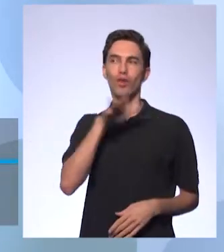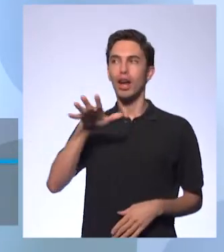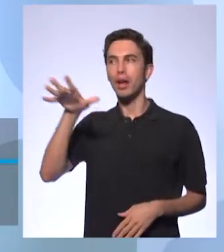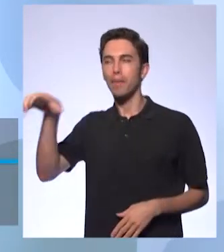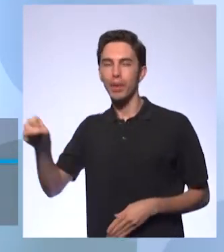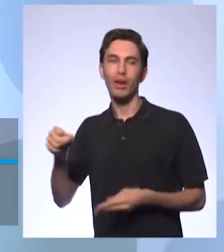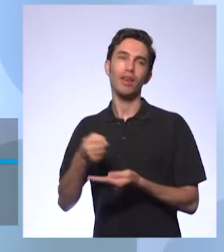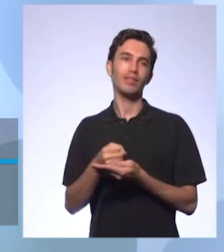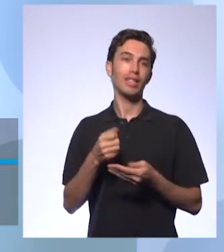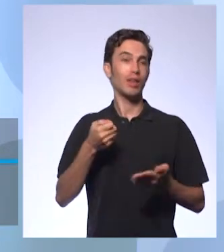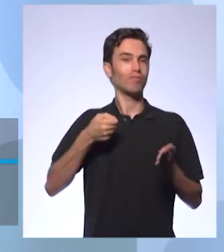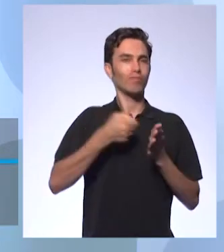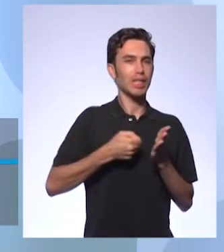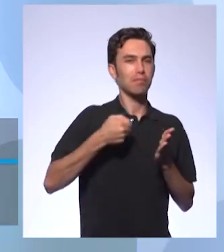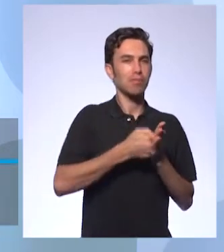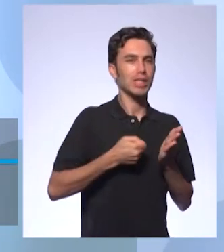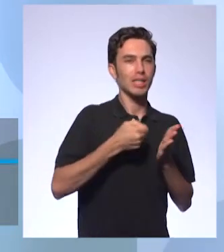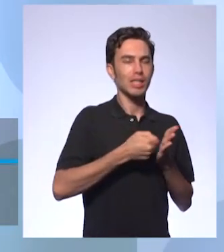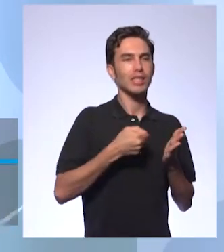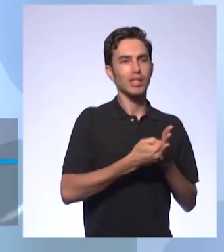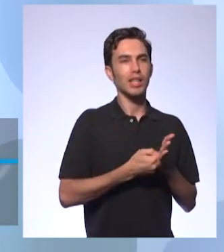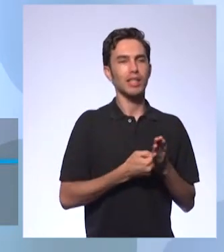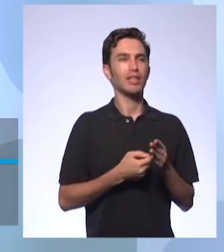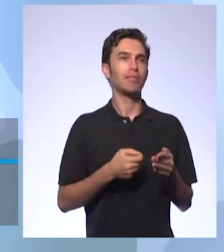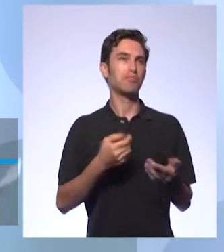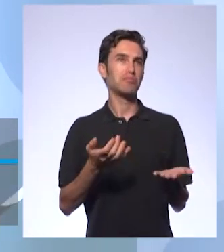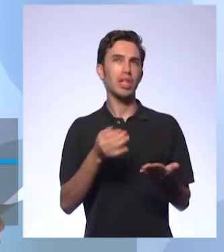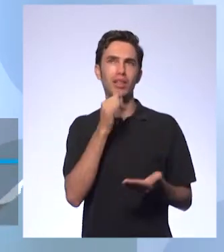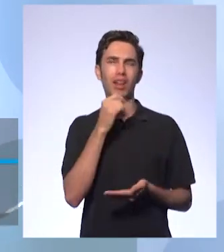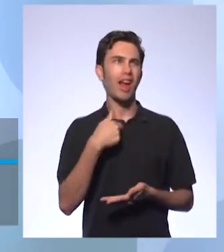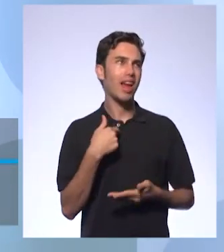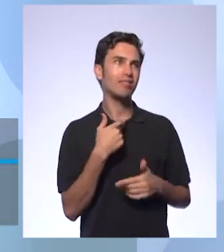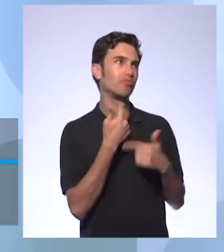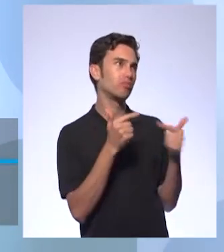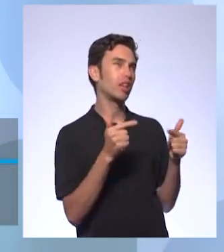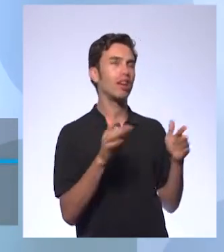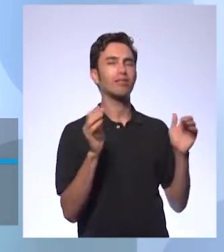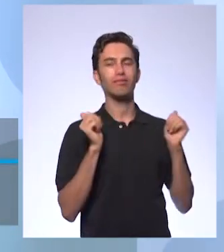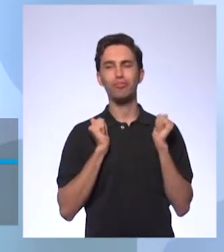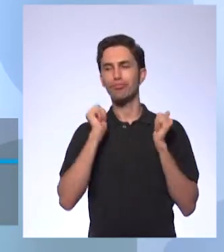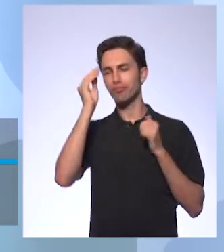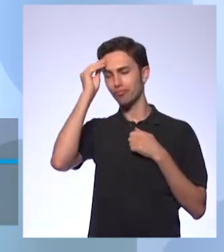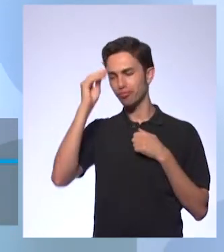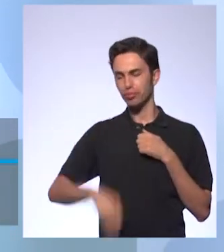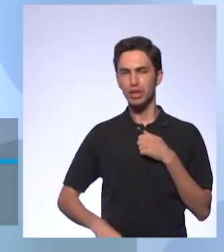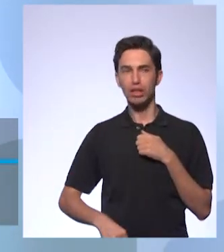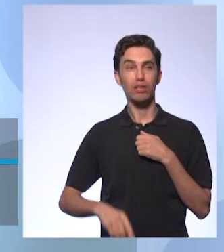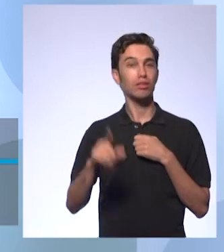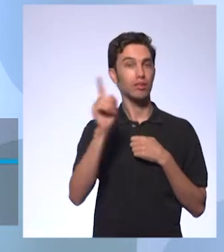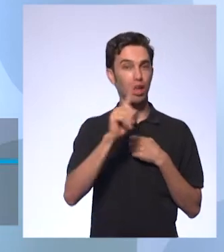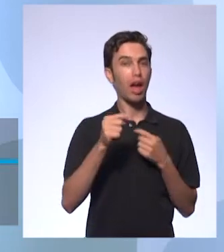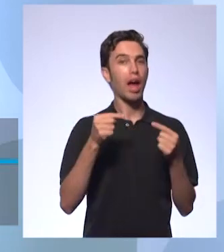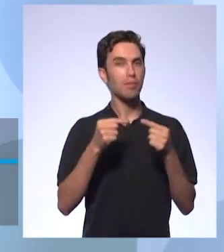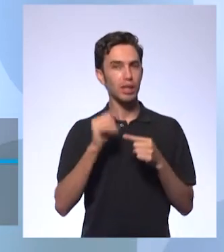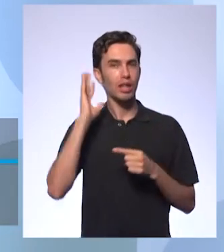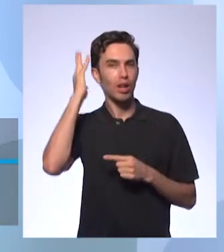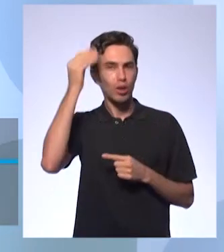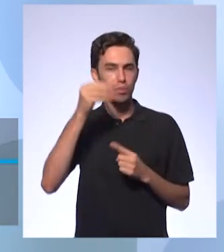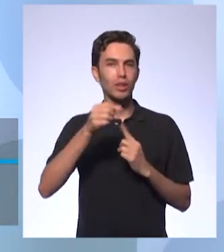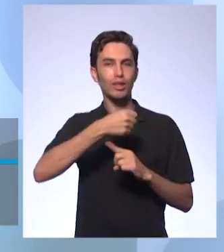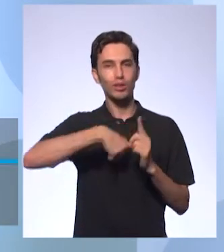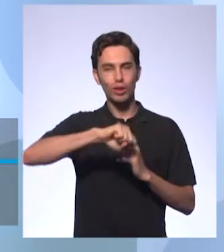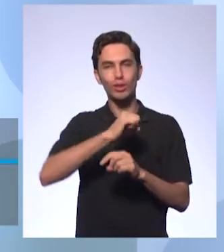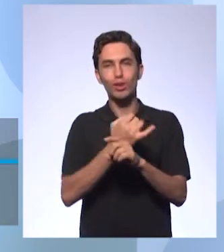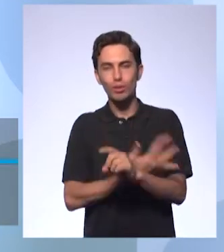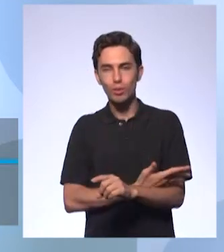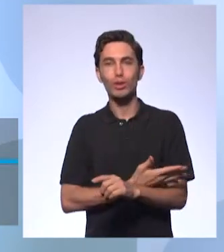Então, a persistência não é chegar, eu não tenho, então vou parar. E isso daí já é competência socioemocional, a gente já está